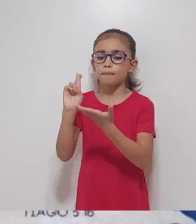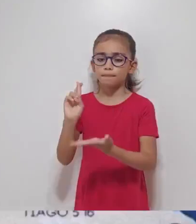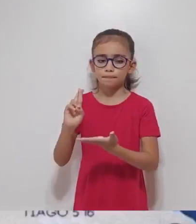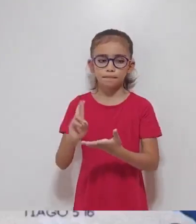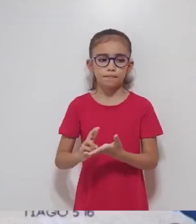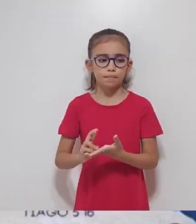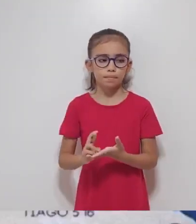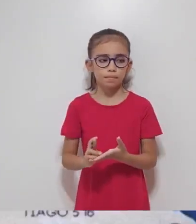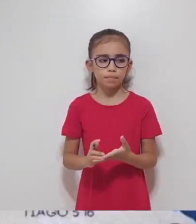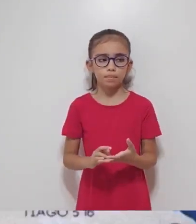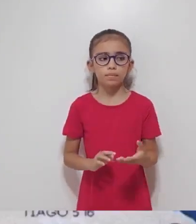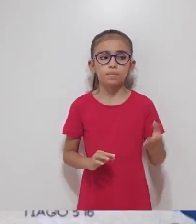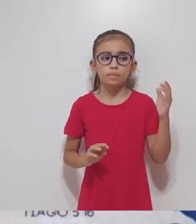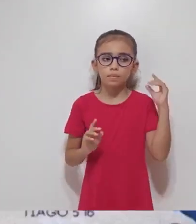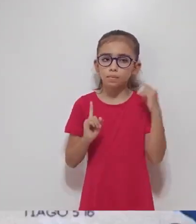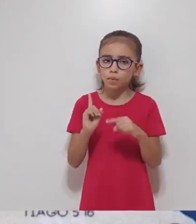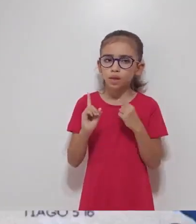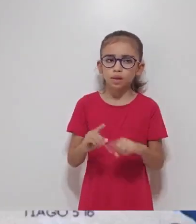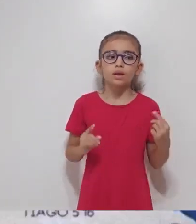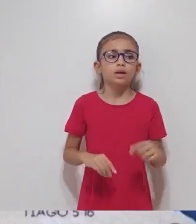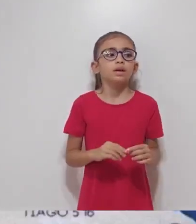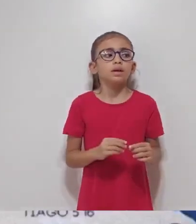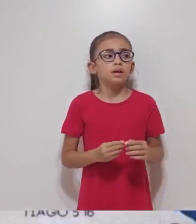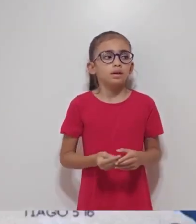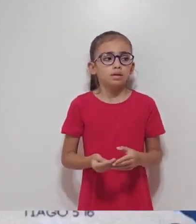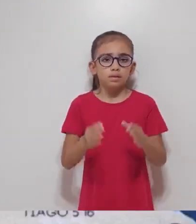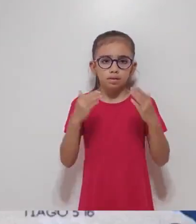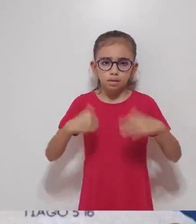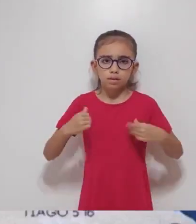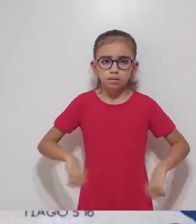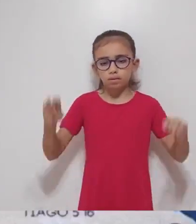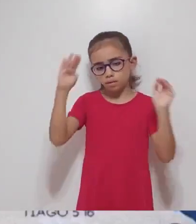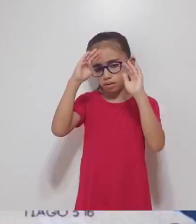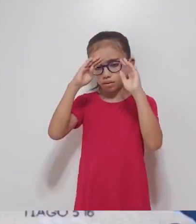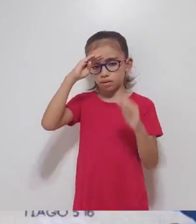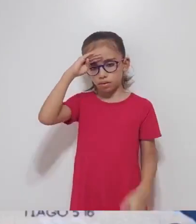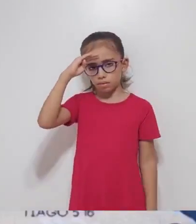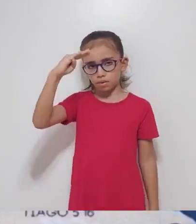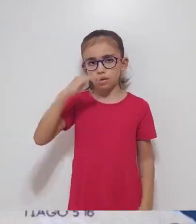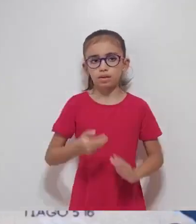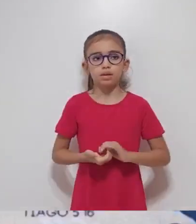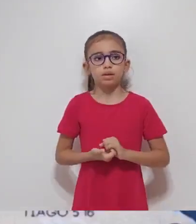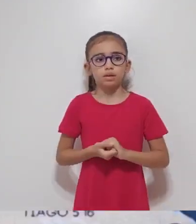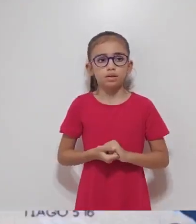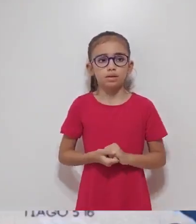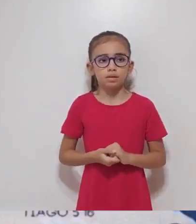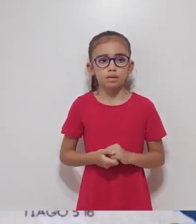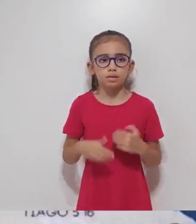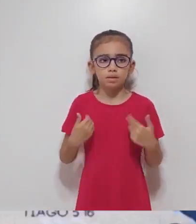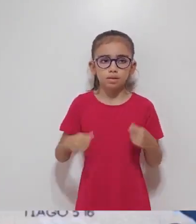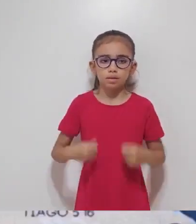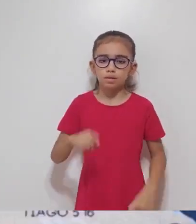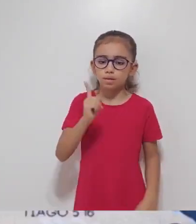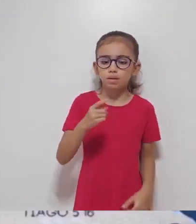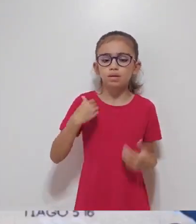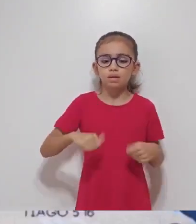pelo Senhor. Para isso nós precisamos ser obedientes. Amém? Então você